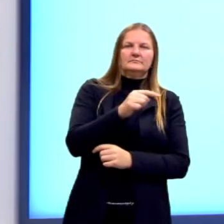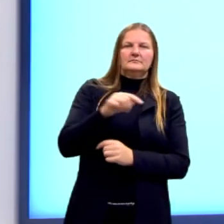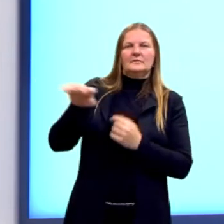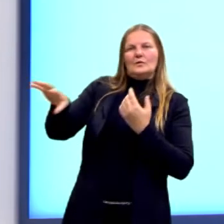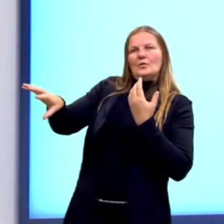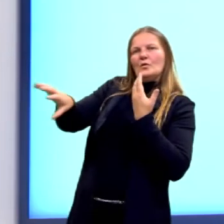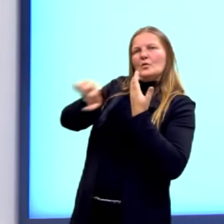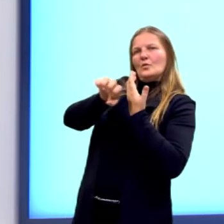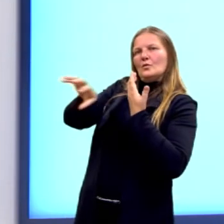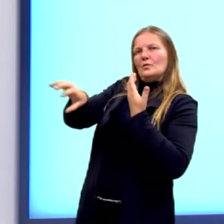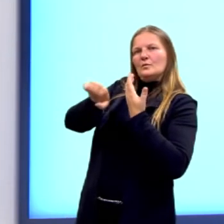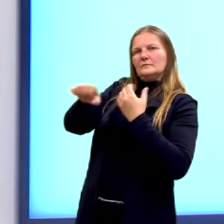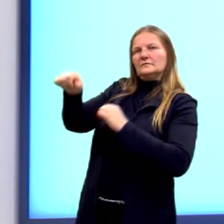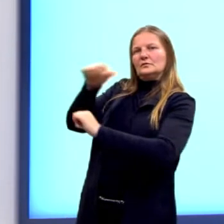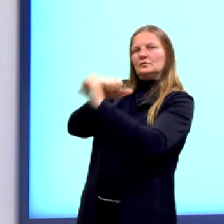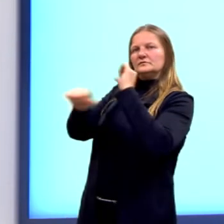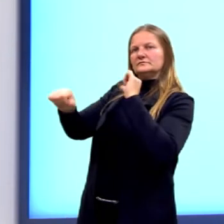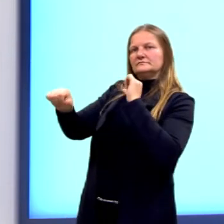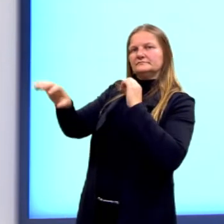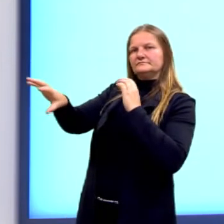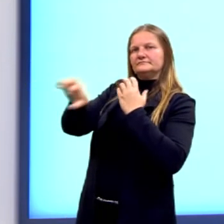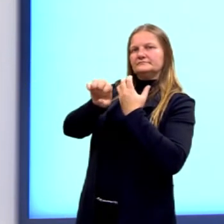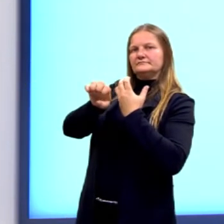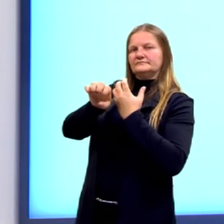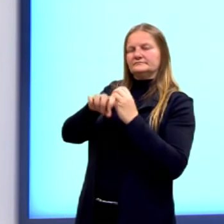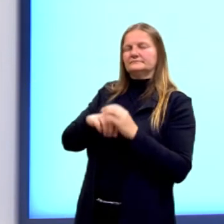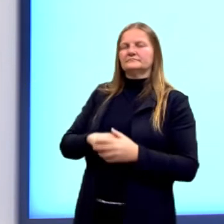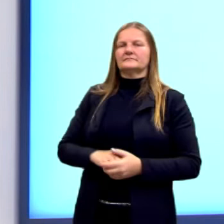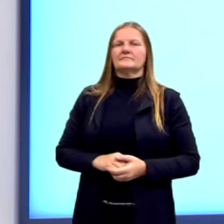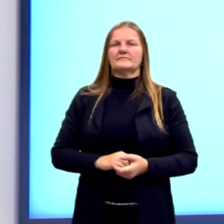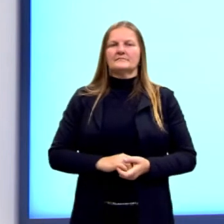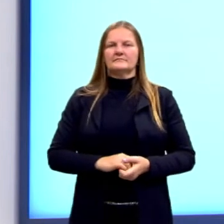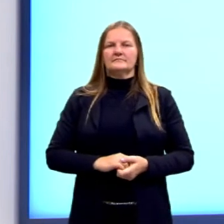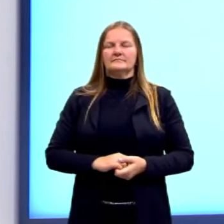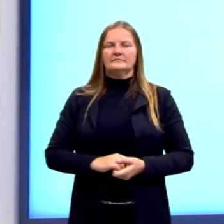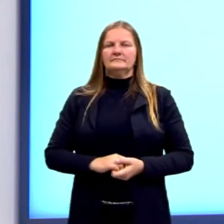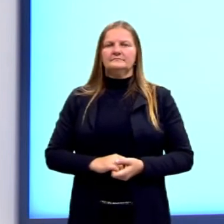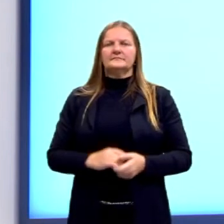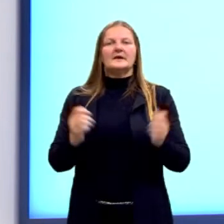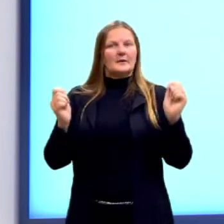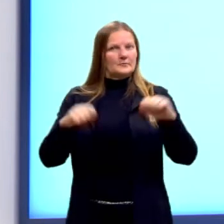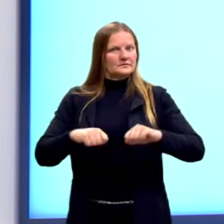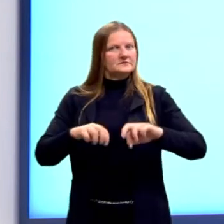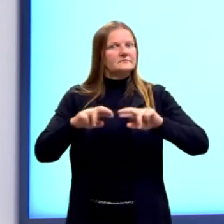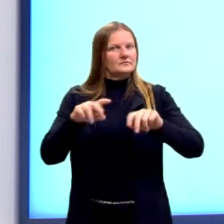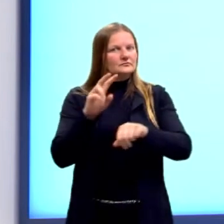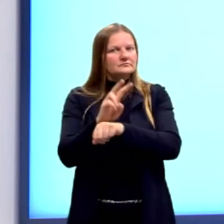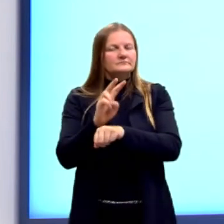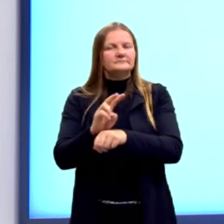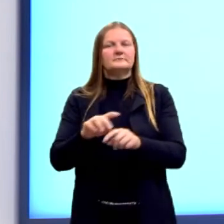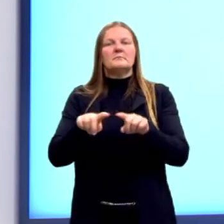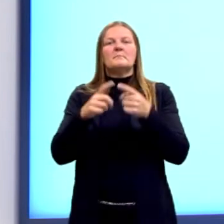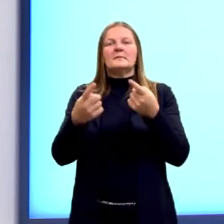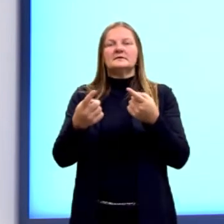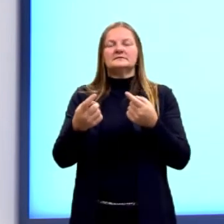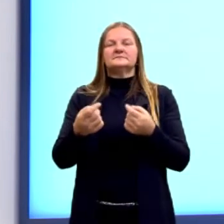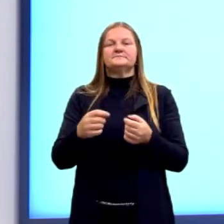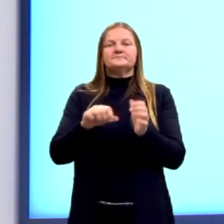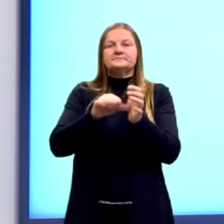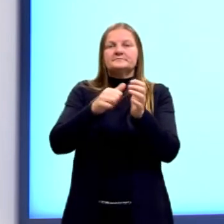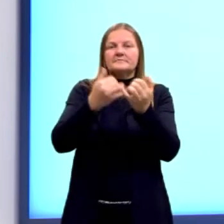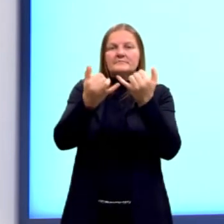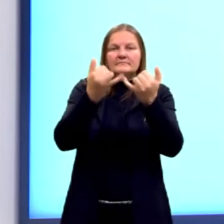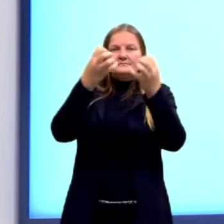veja daí a força elétrica né nessa carga também ia mudar de direção tá é possível Mas voltando para o nosso